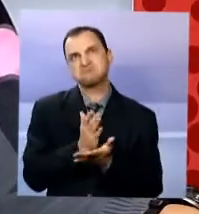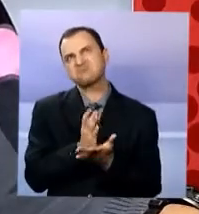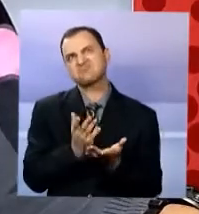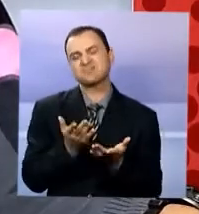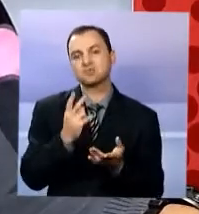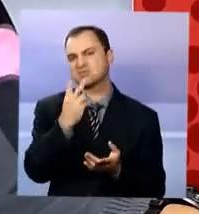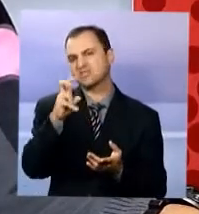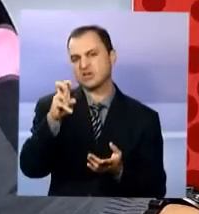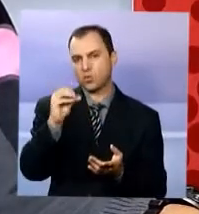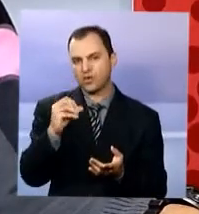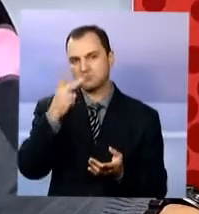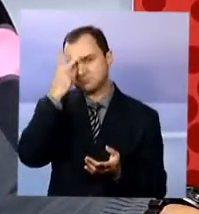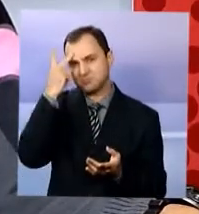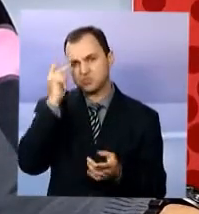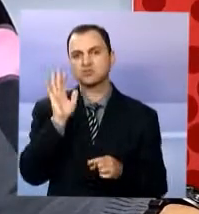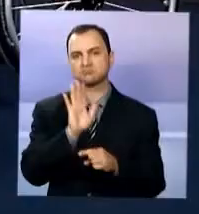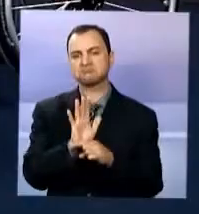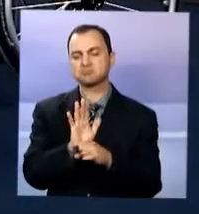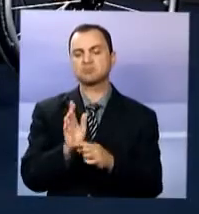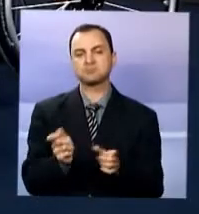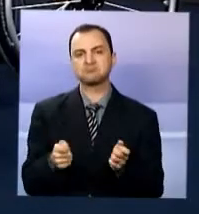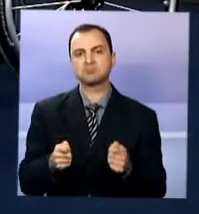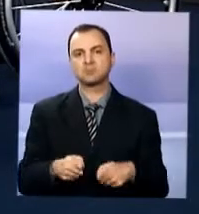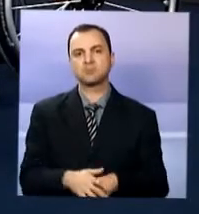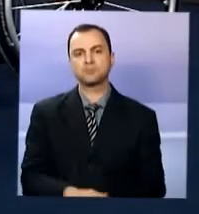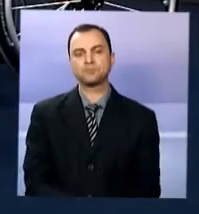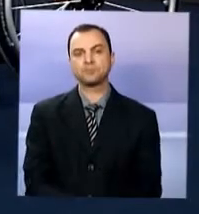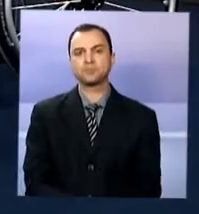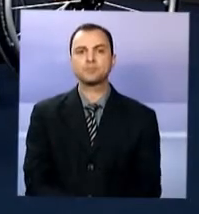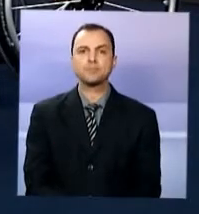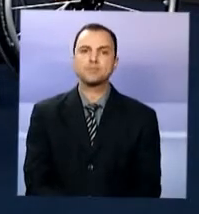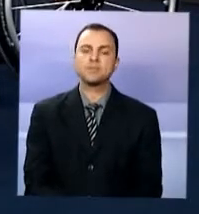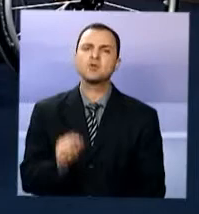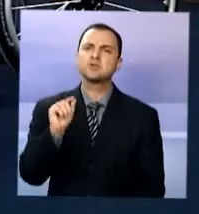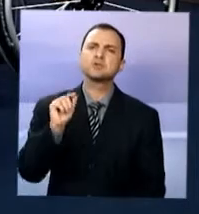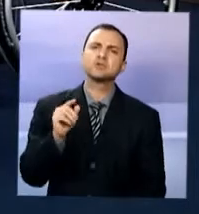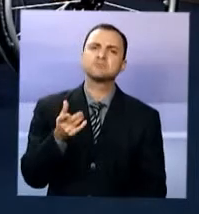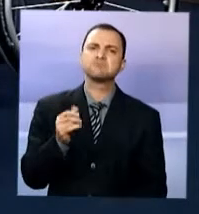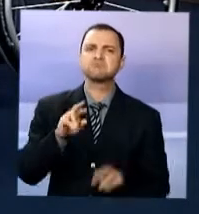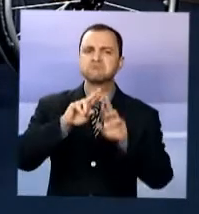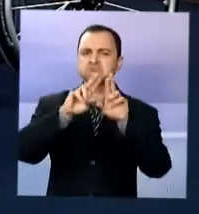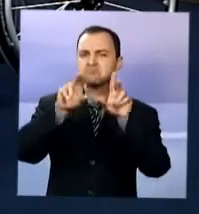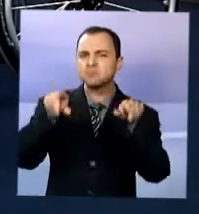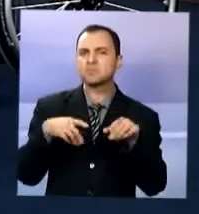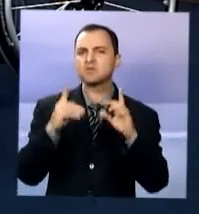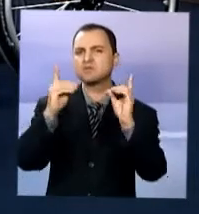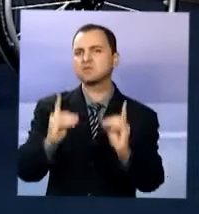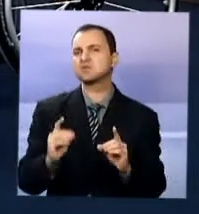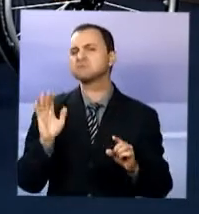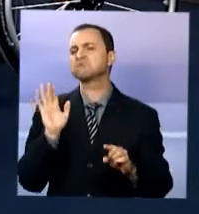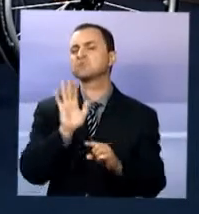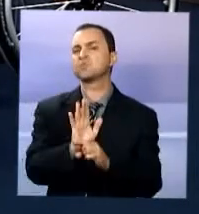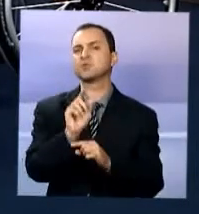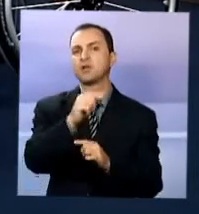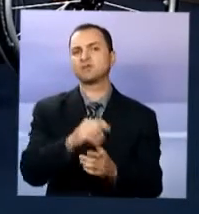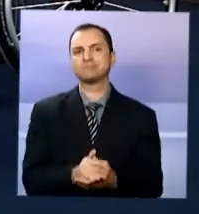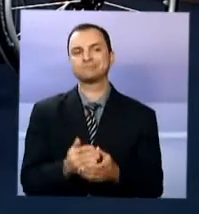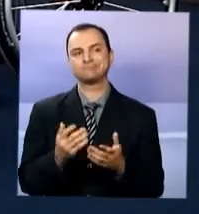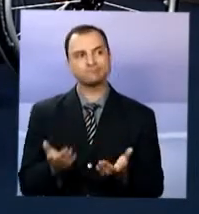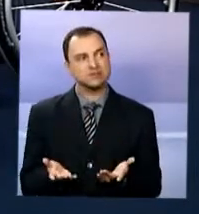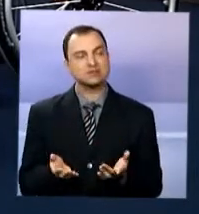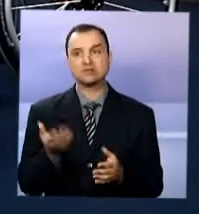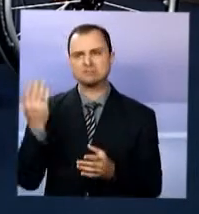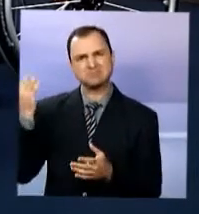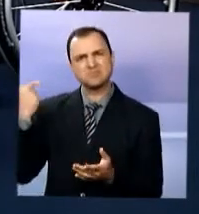250 paciência toda semana a gente atende Oi e a quais são os tipos de deficiência que você atende lá então